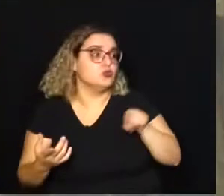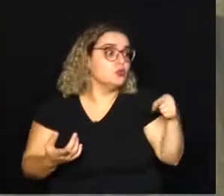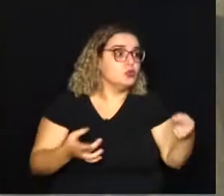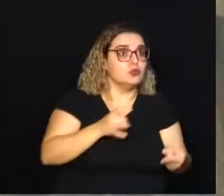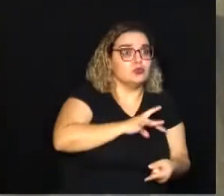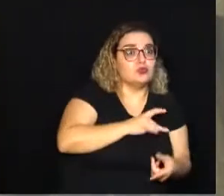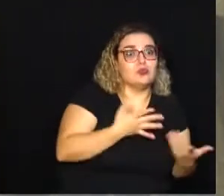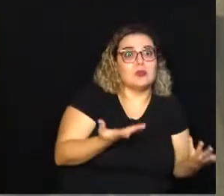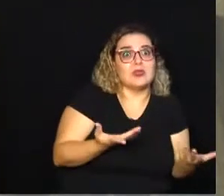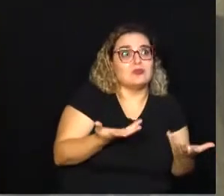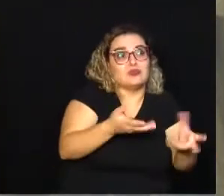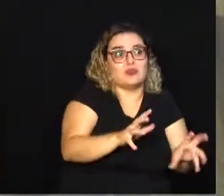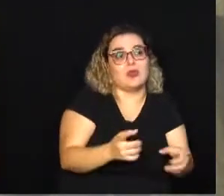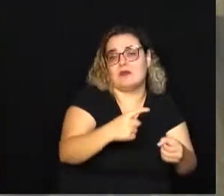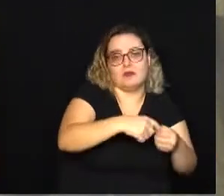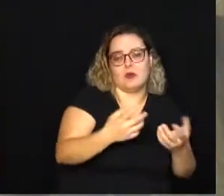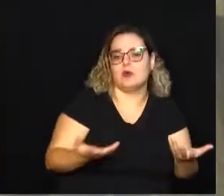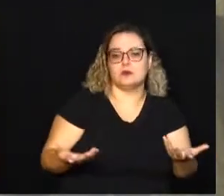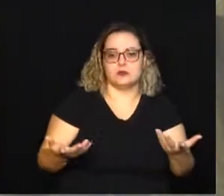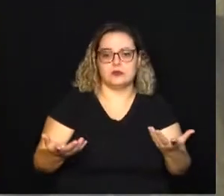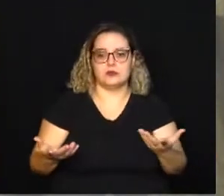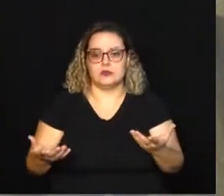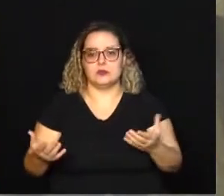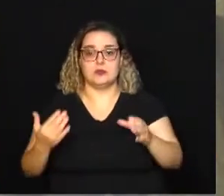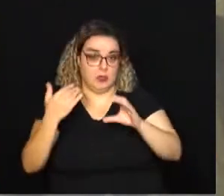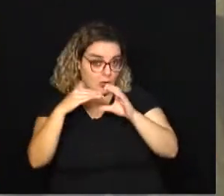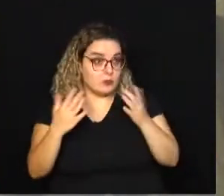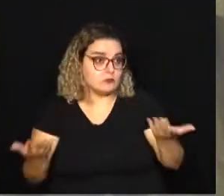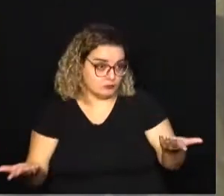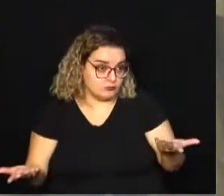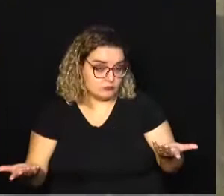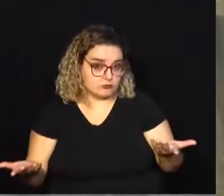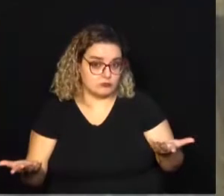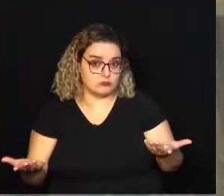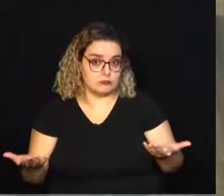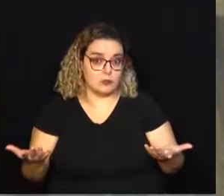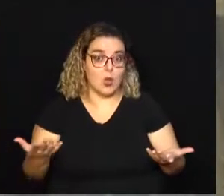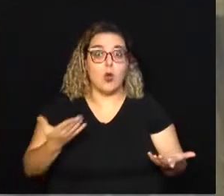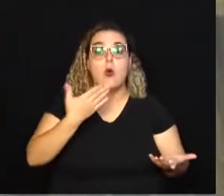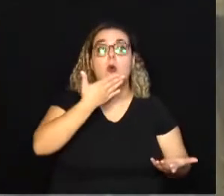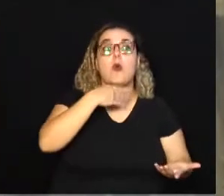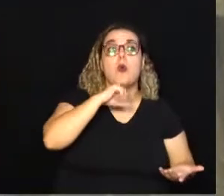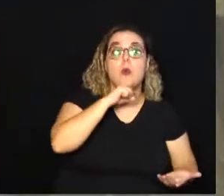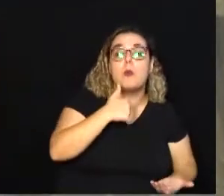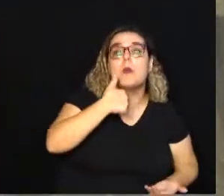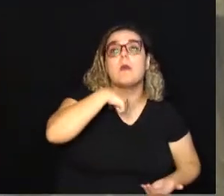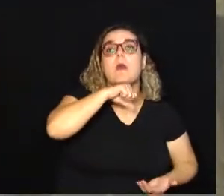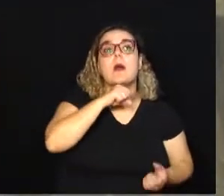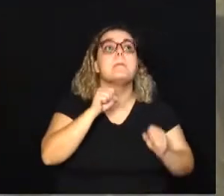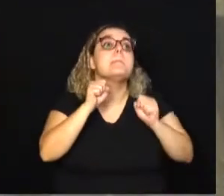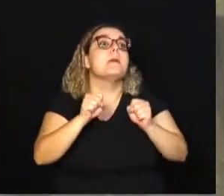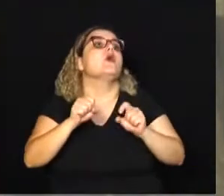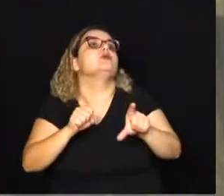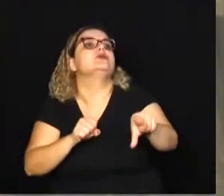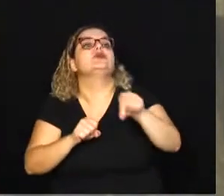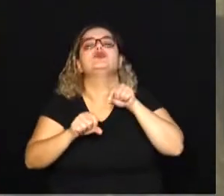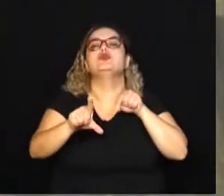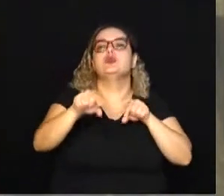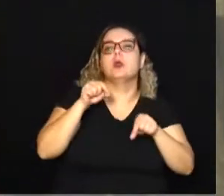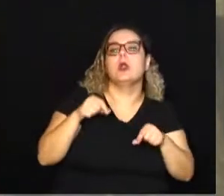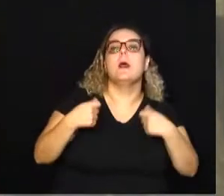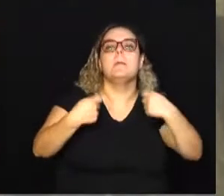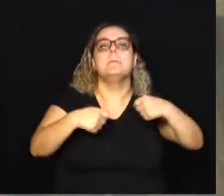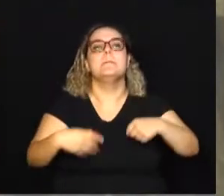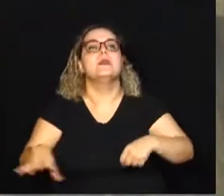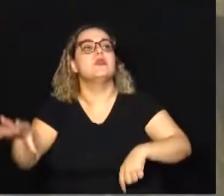que a gente lida com isso? Que nem essa mensagem, olha, eu acho que o pai tem que ter a decisão do homeschooling, tem que escutar os pais,